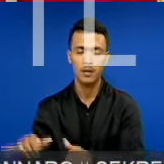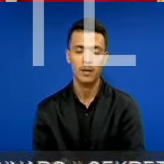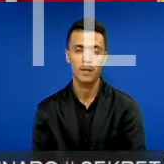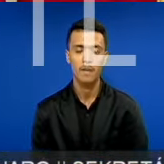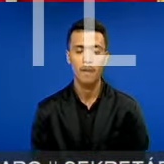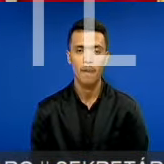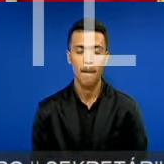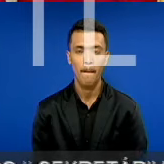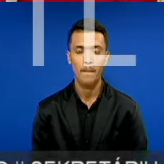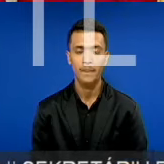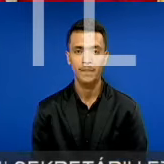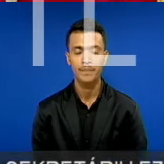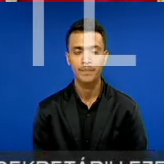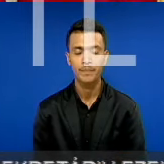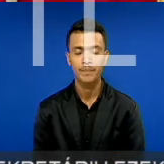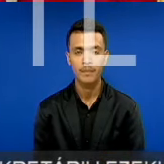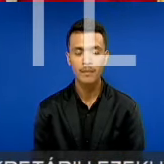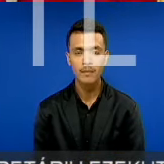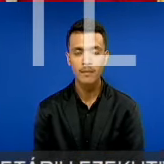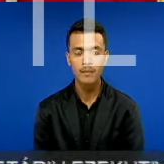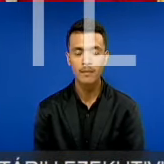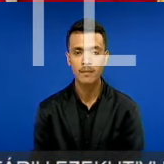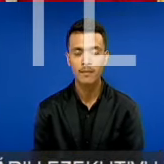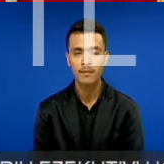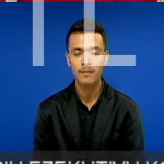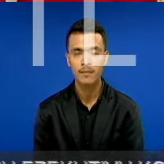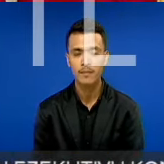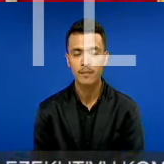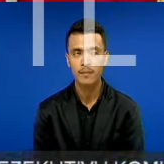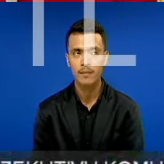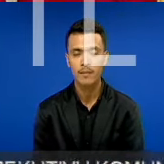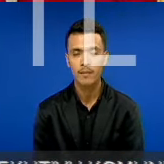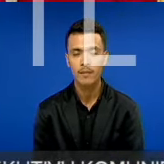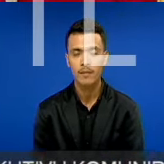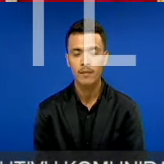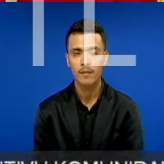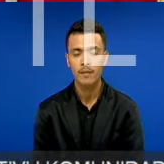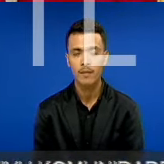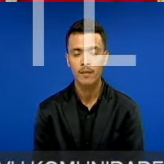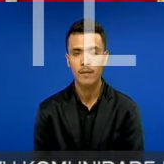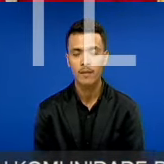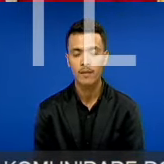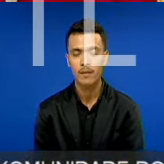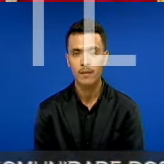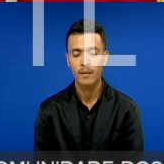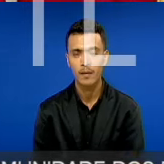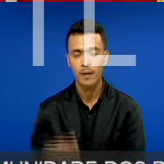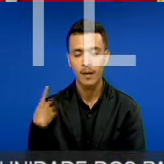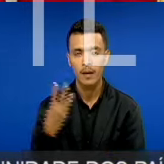sucesso na sua missão junto ao secretariado da CPLP em Lisboa. A